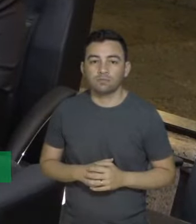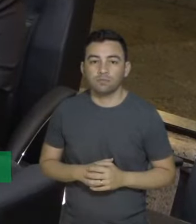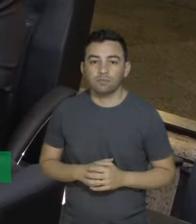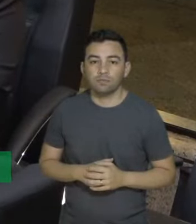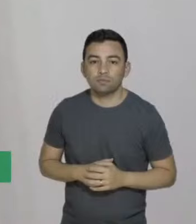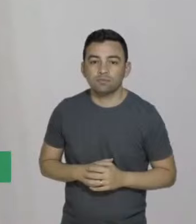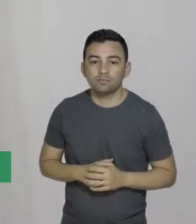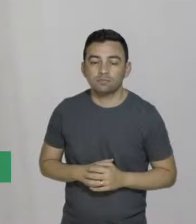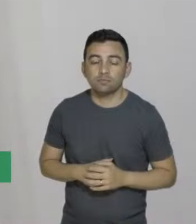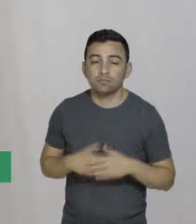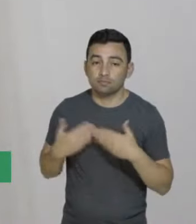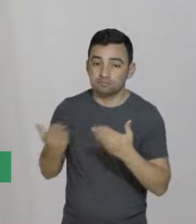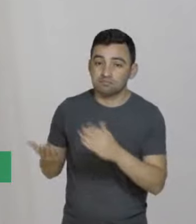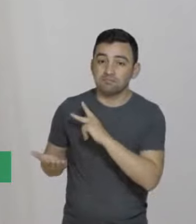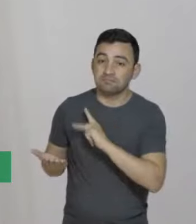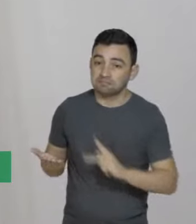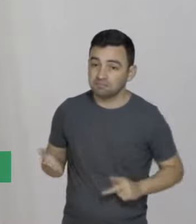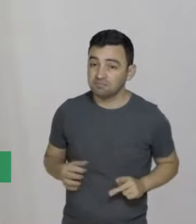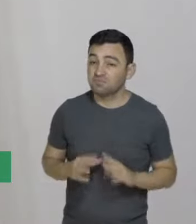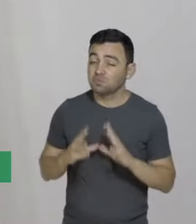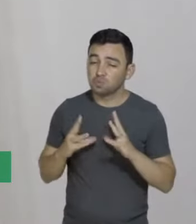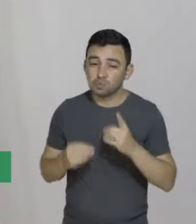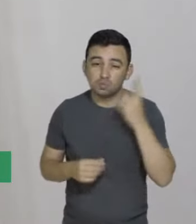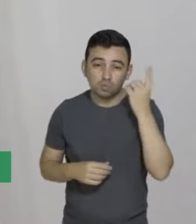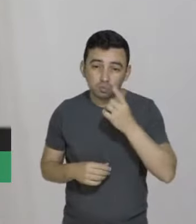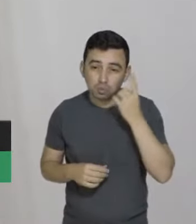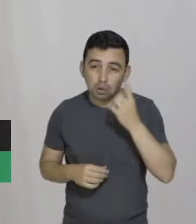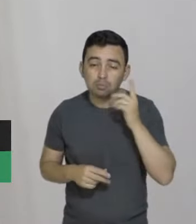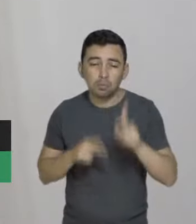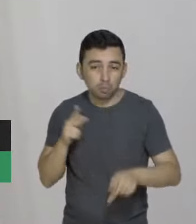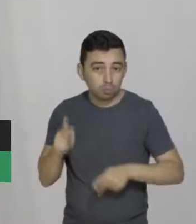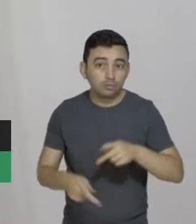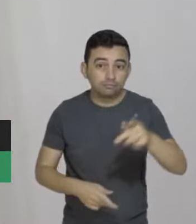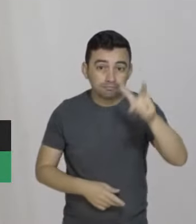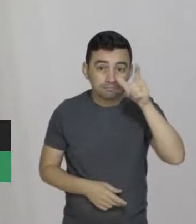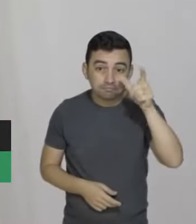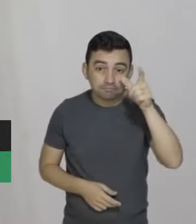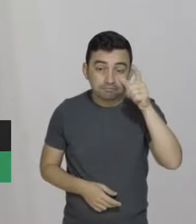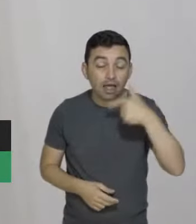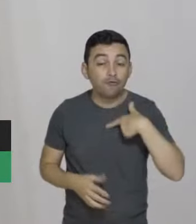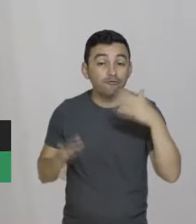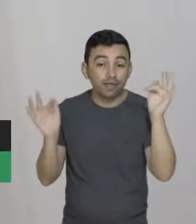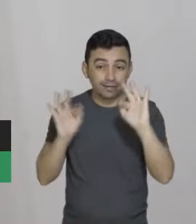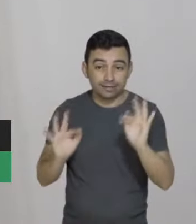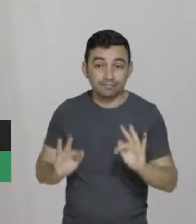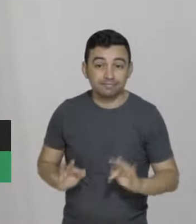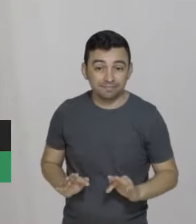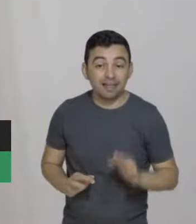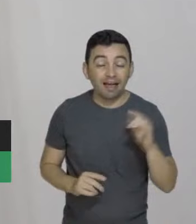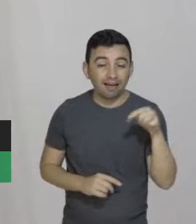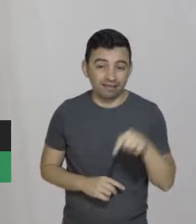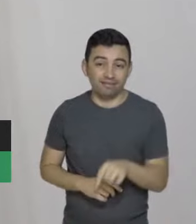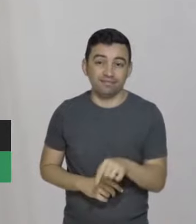Senhor presidente, senhores deputados, público que nos acompanha, fico muito feliz de estar aqui no plenário para mais